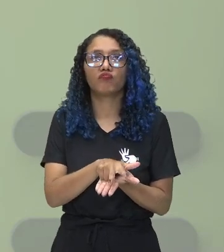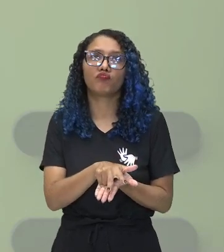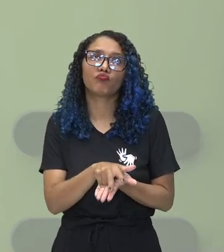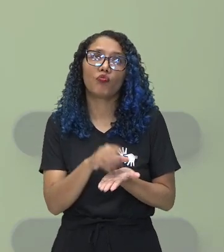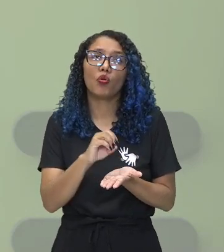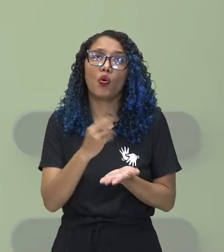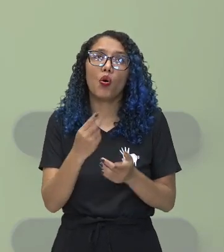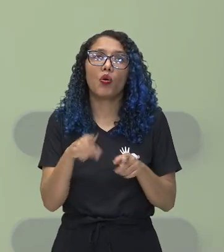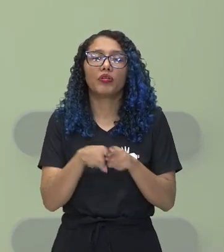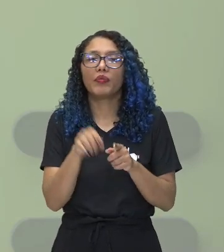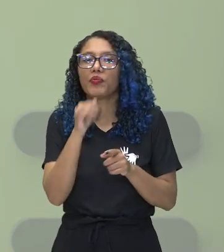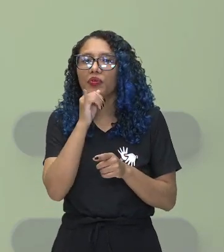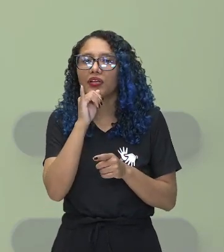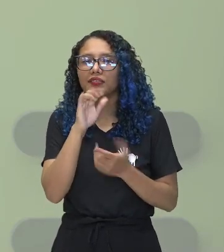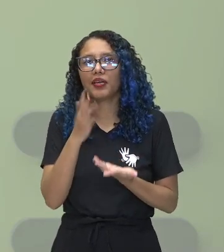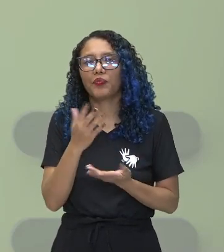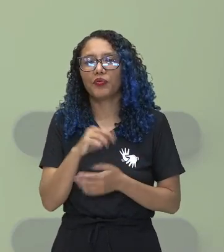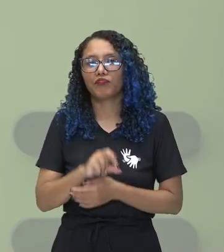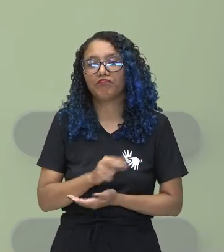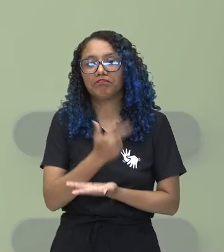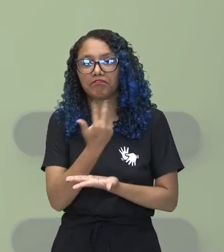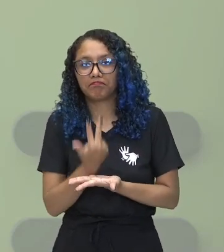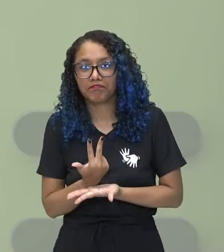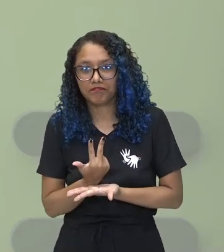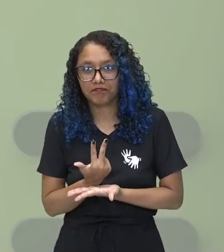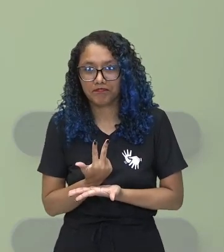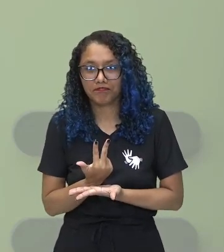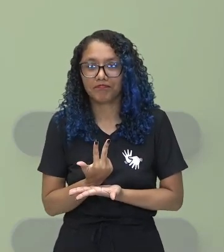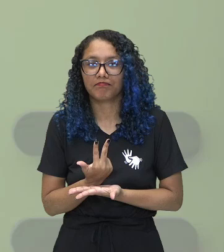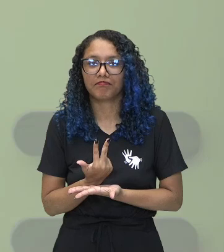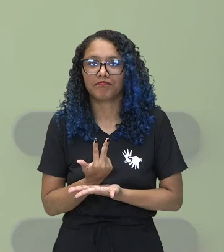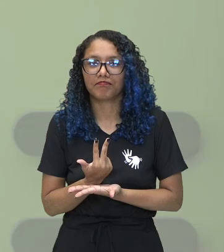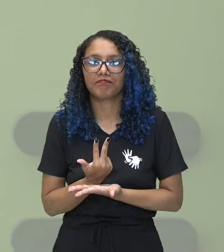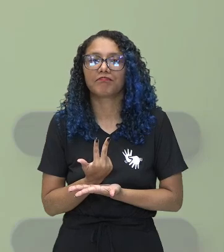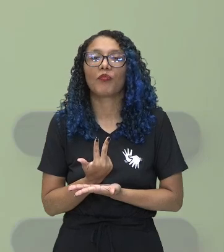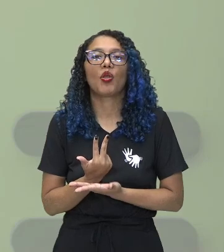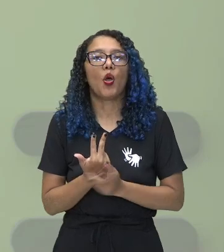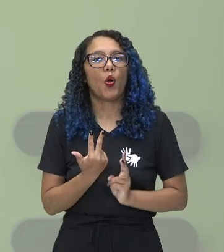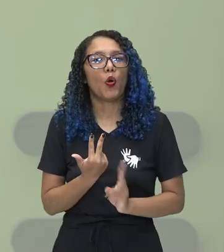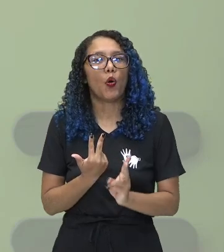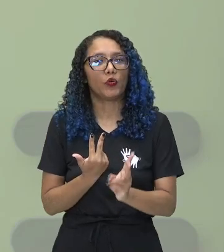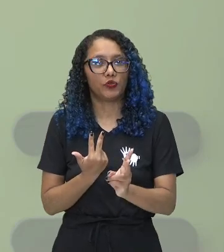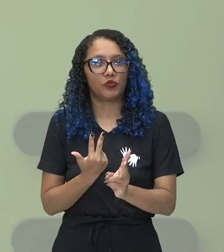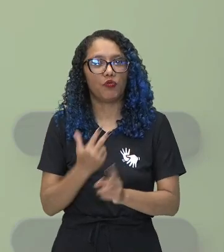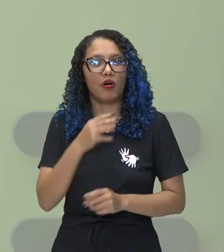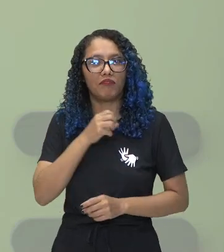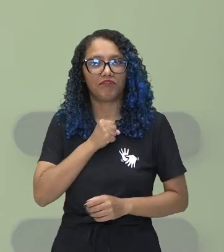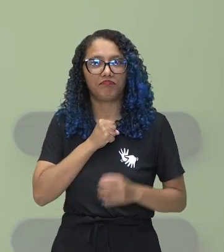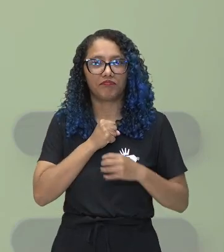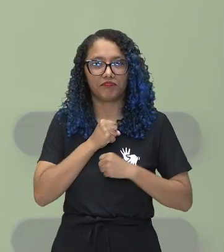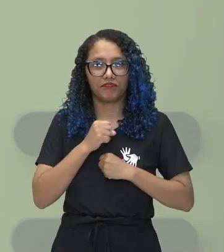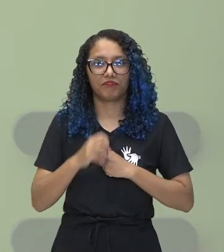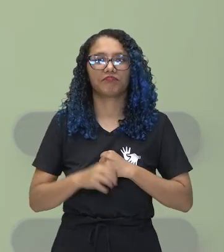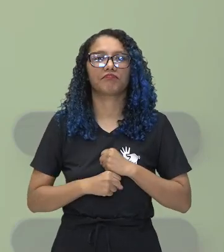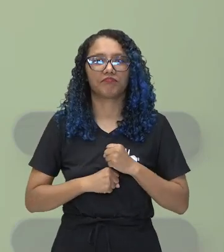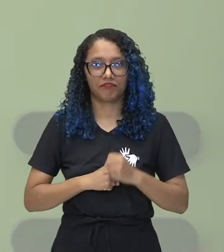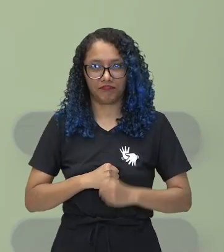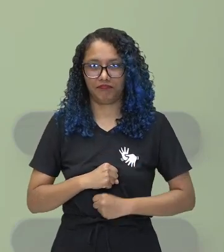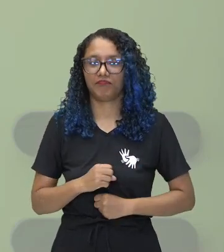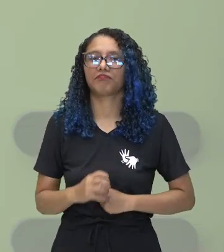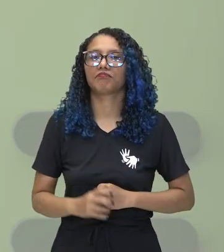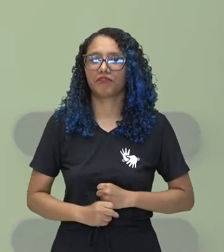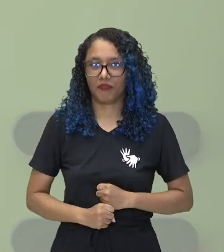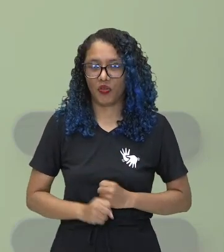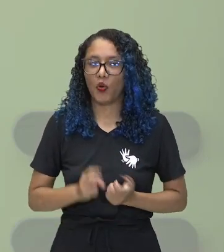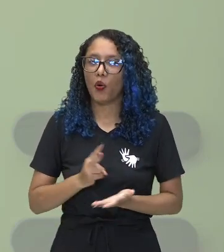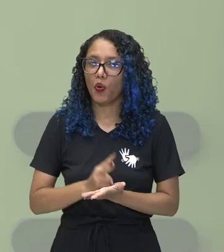uma brincadeira aqui, até se ficar de ponta cabeça, esse movimento ele vai ser sempre unidirecional, carregando o